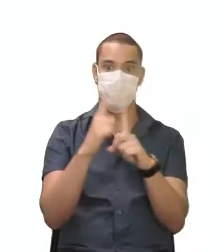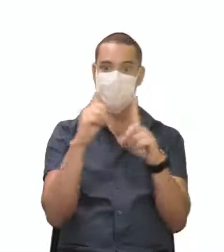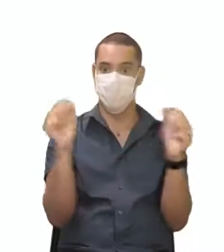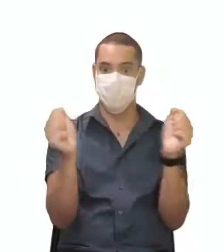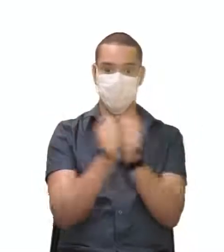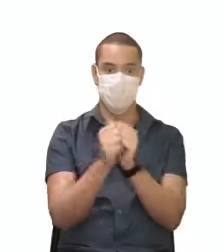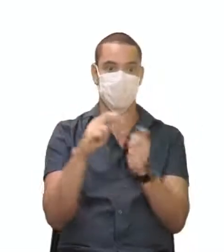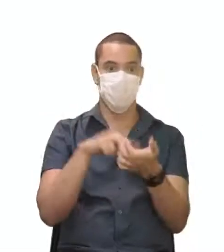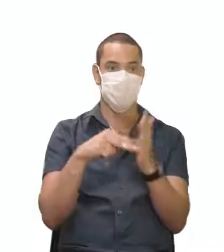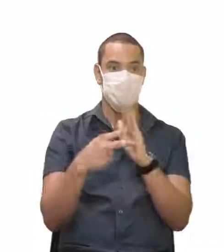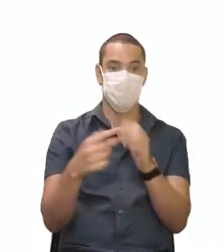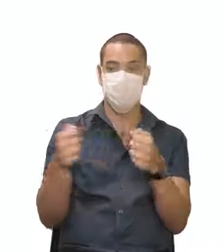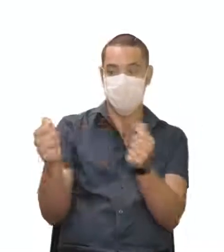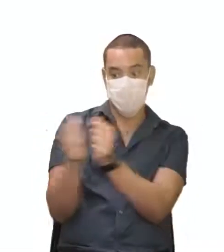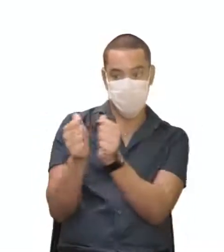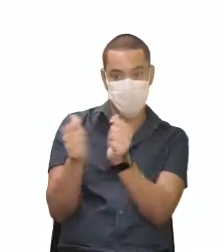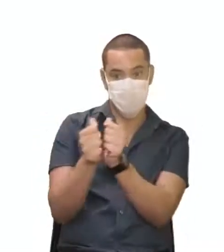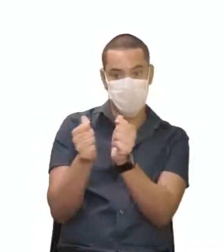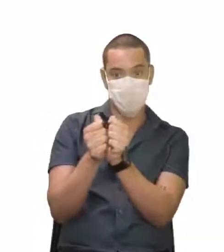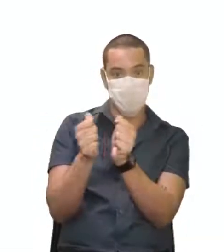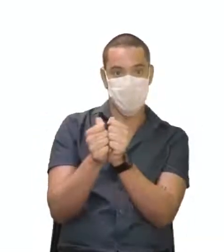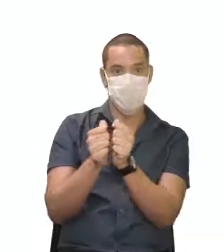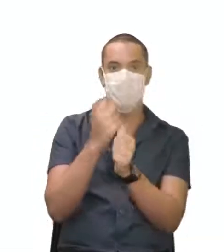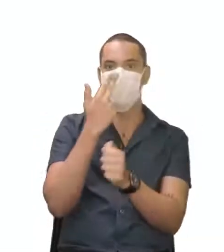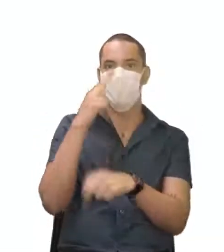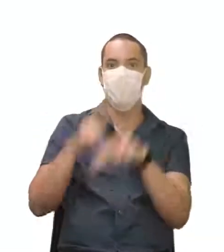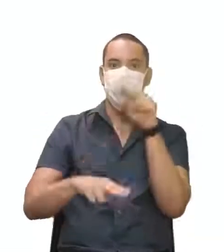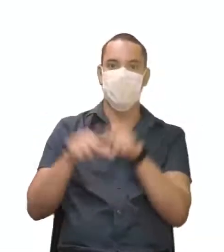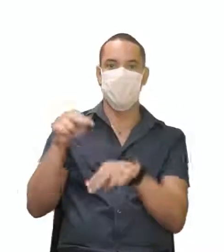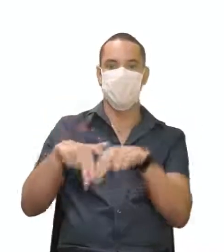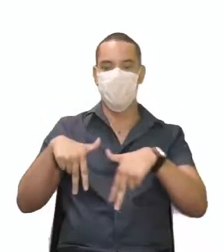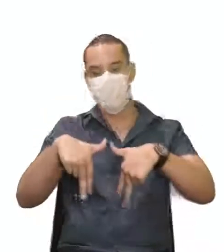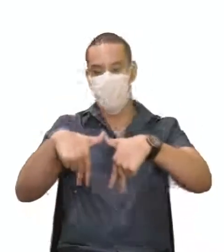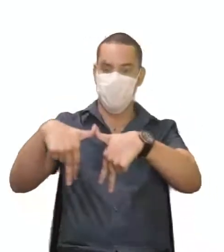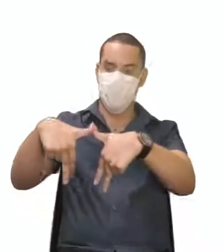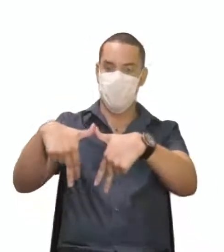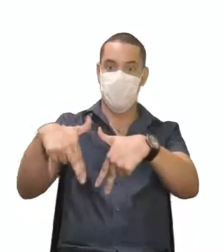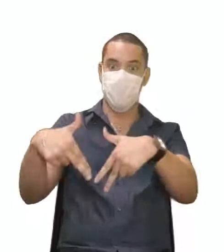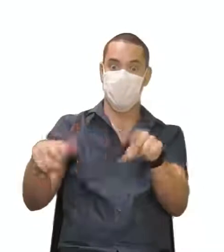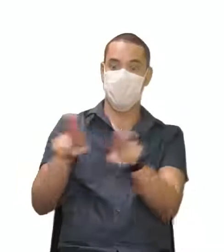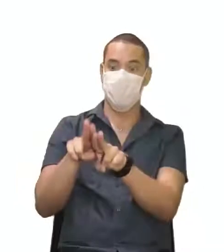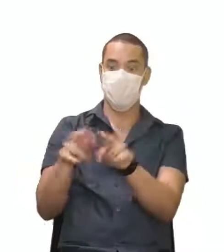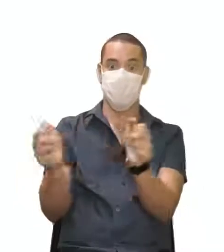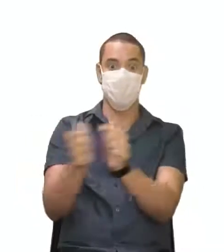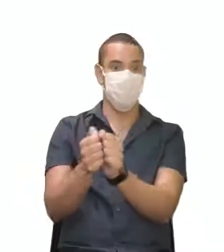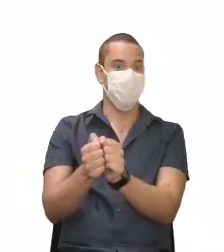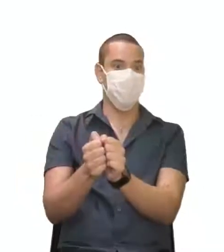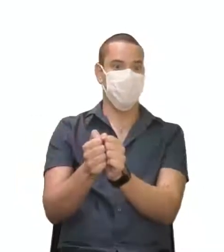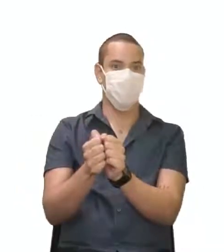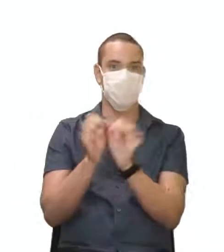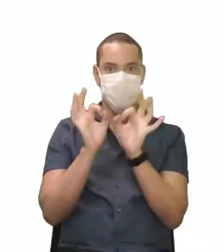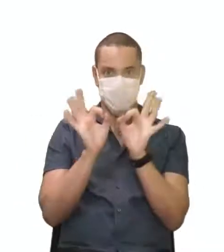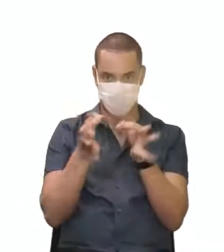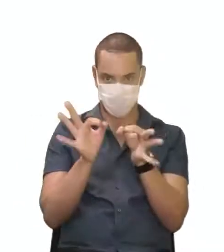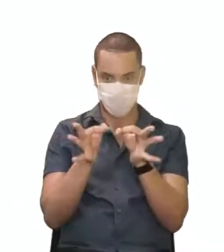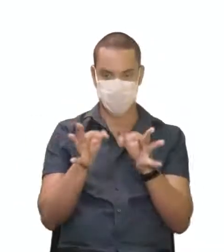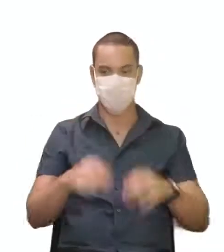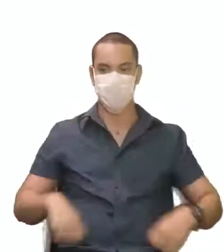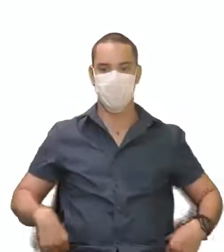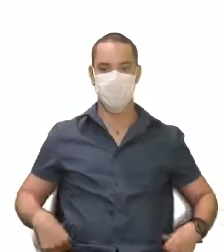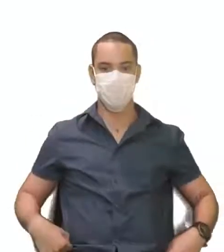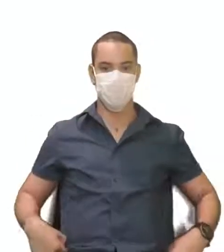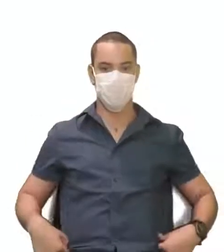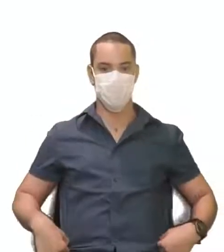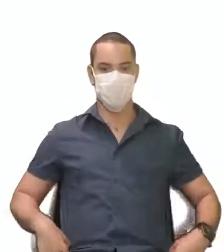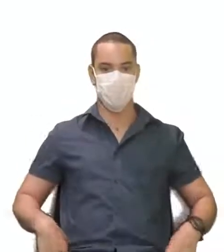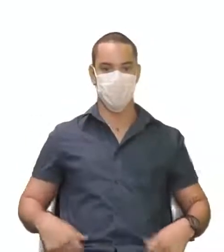como se fosse um parceirinho, tá? Vão dançar quadrilhas, tá? Os parceirinhos ali. No centro também, certo? Vamos